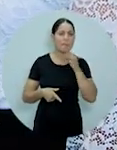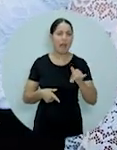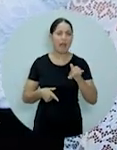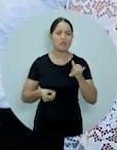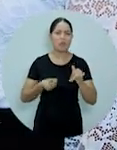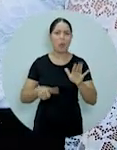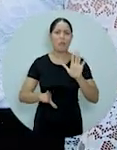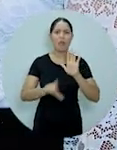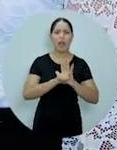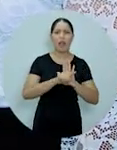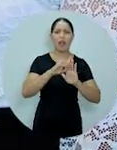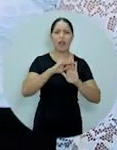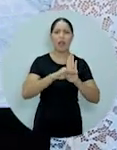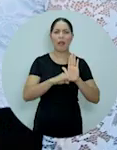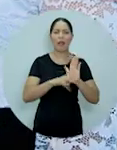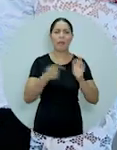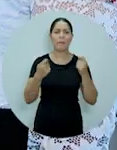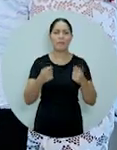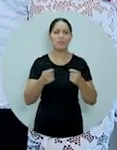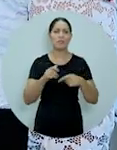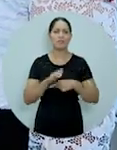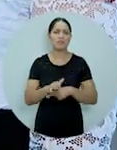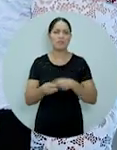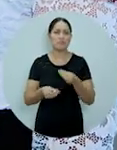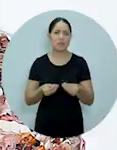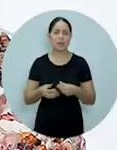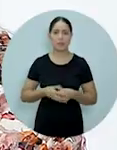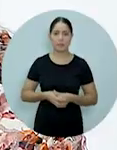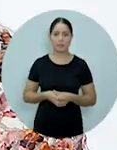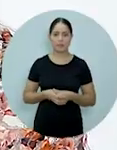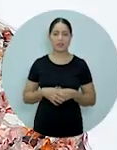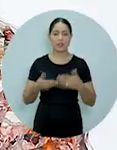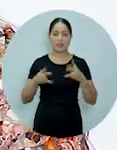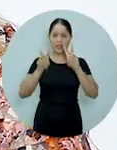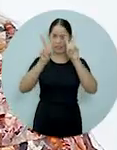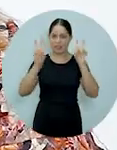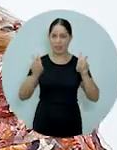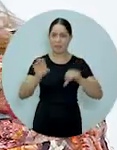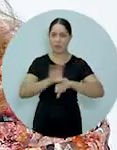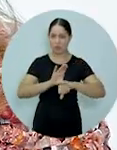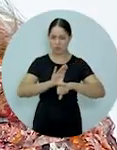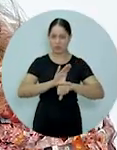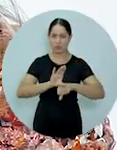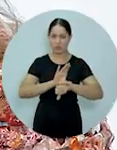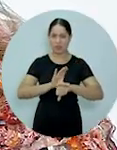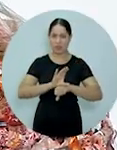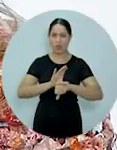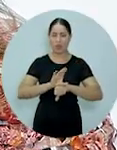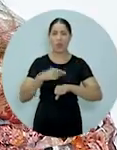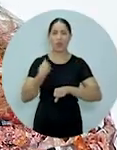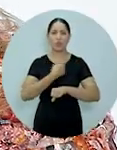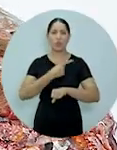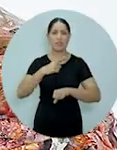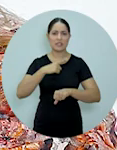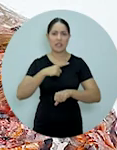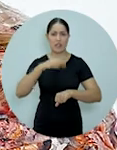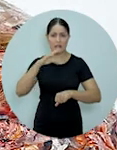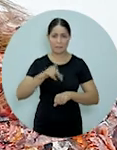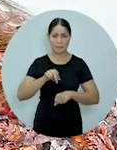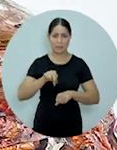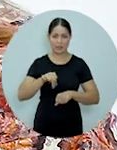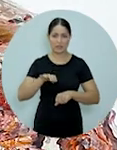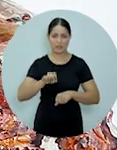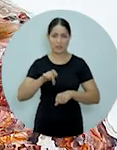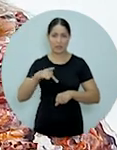pai. O que a lei diz sobre o que o pai precisa prover ali no âmbito familiar? Bom, quando a gente abre a Constituição Federal, a gente vai encontrar